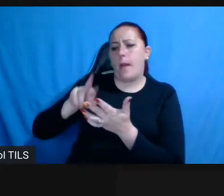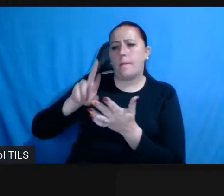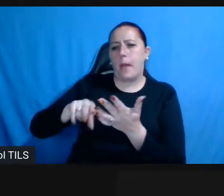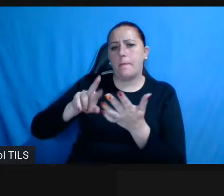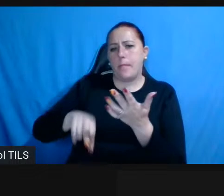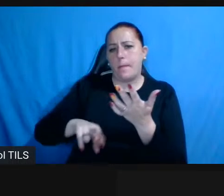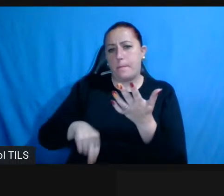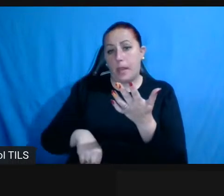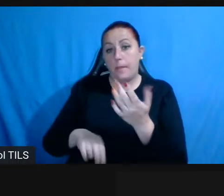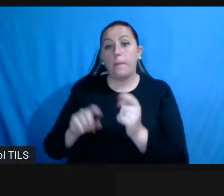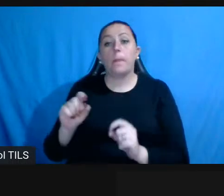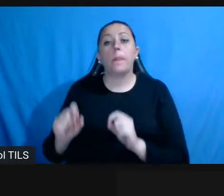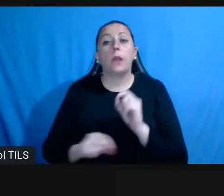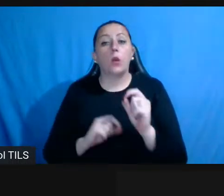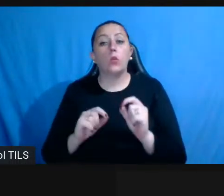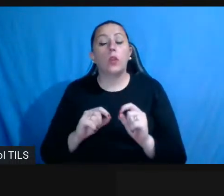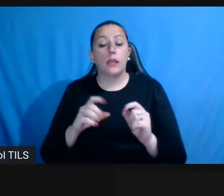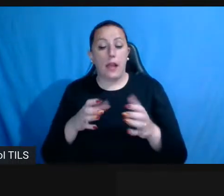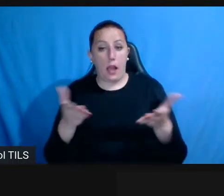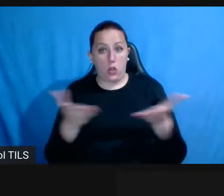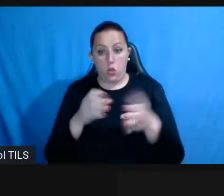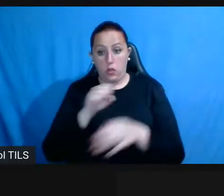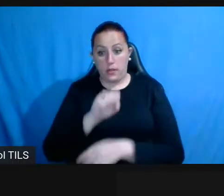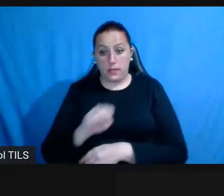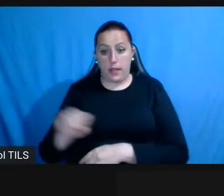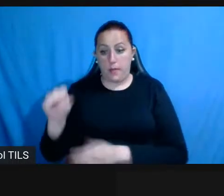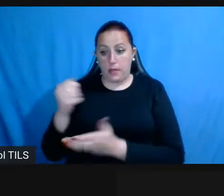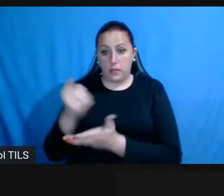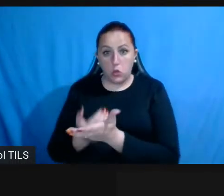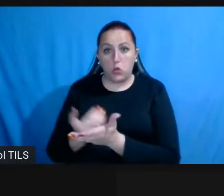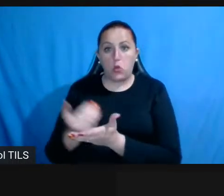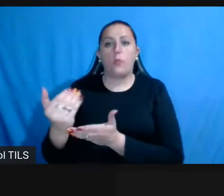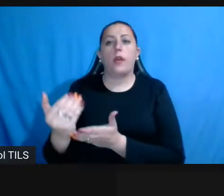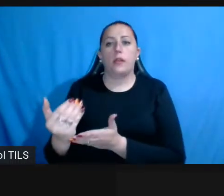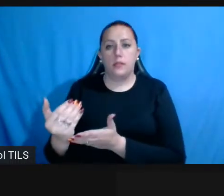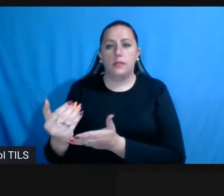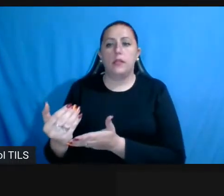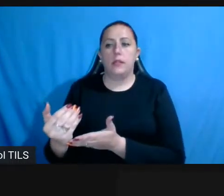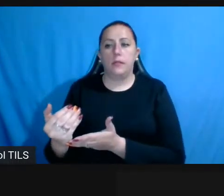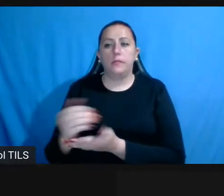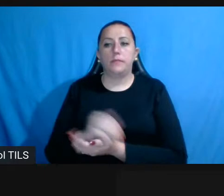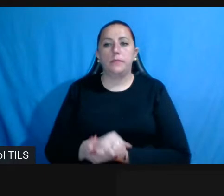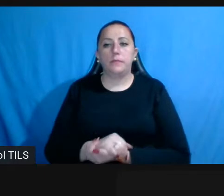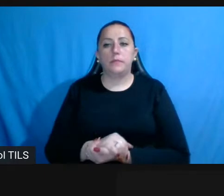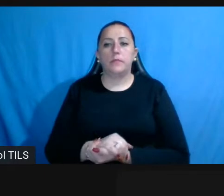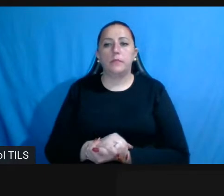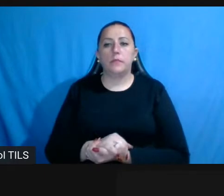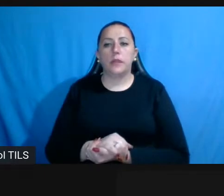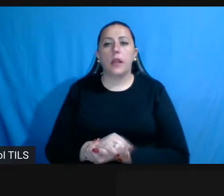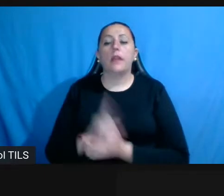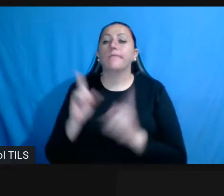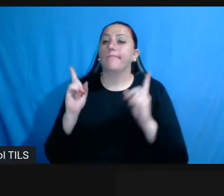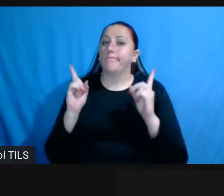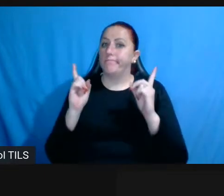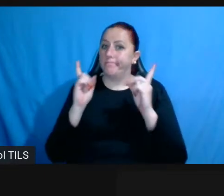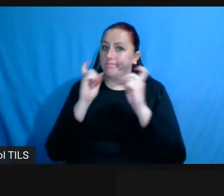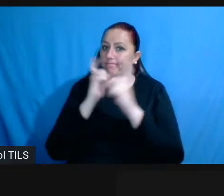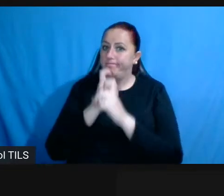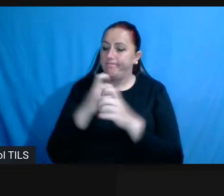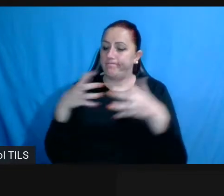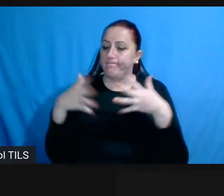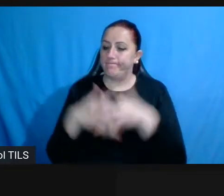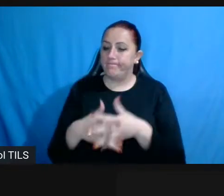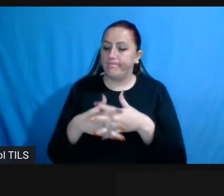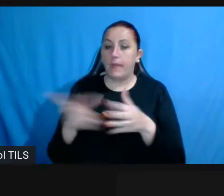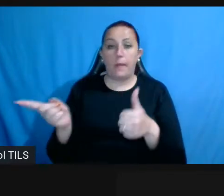para esse semestre que inicia, um semestre bastante complexo. Primeiro, para o ser